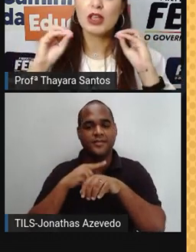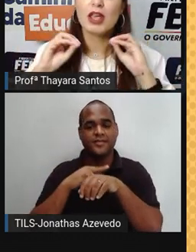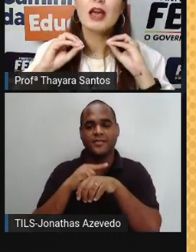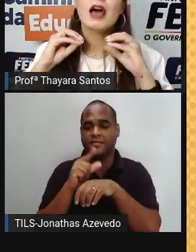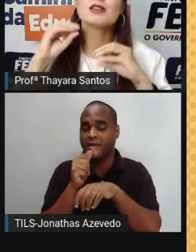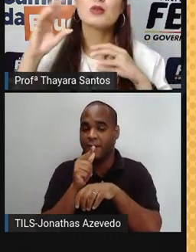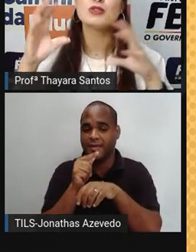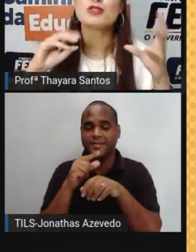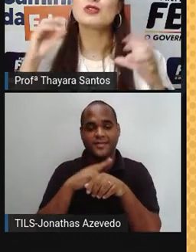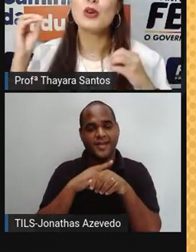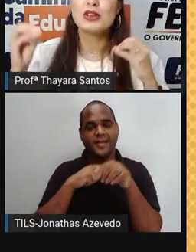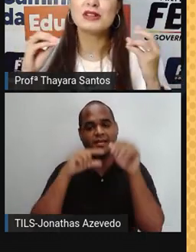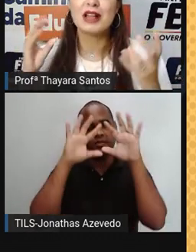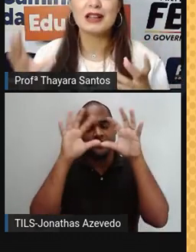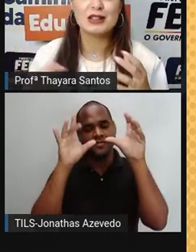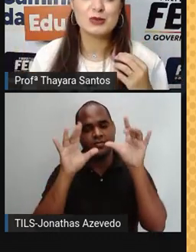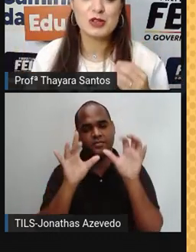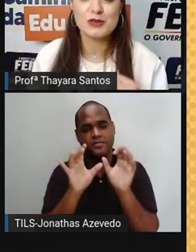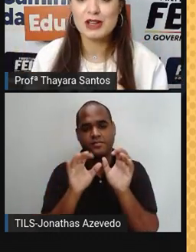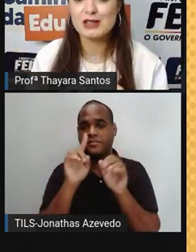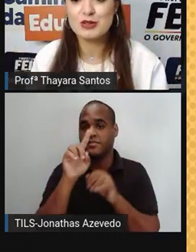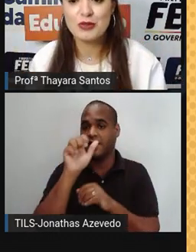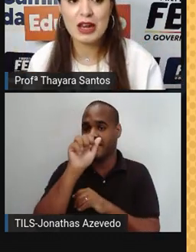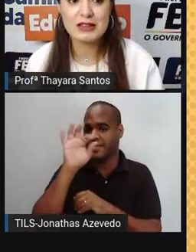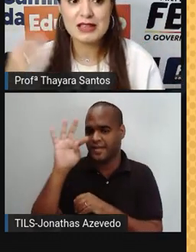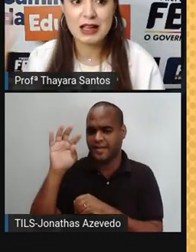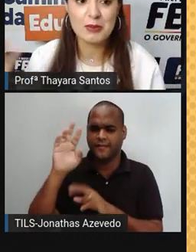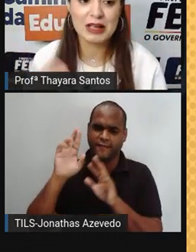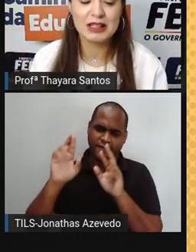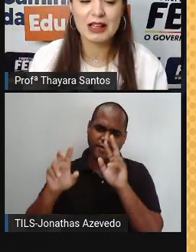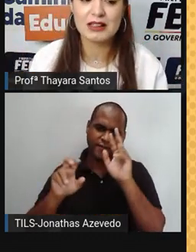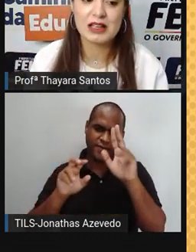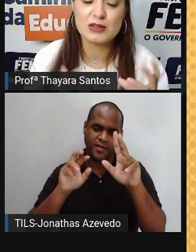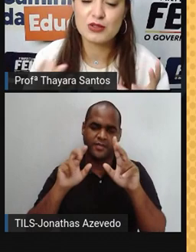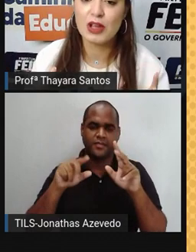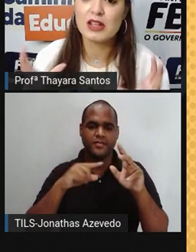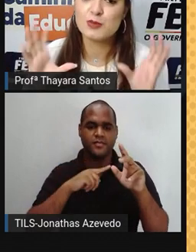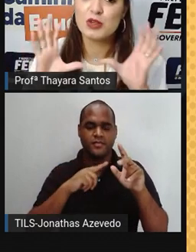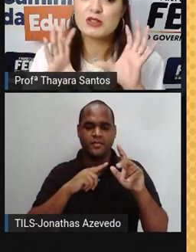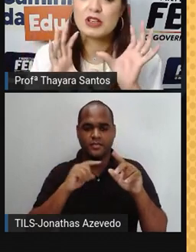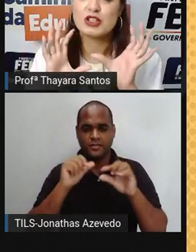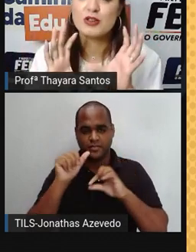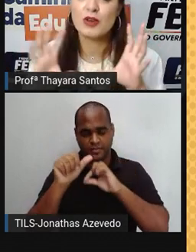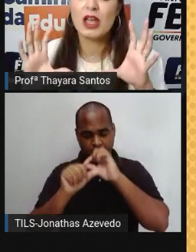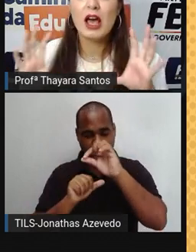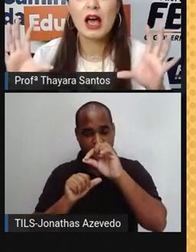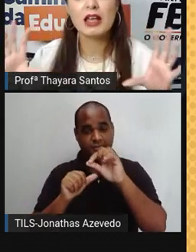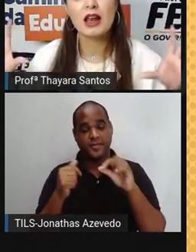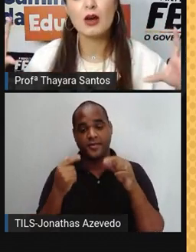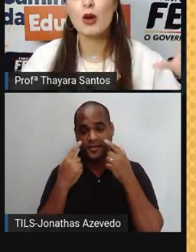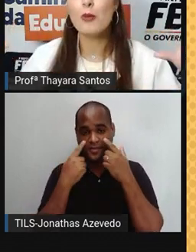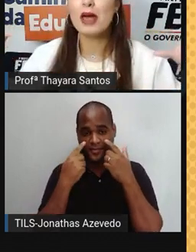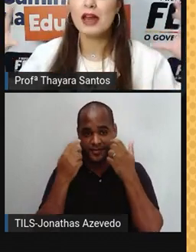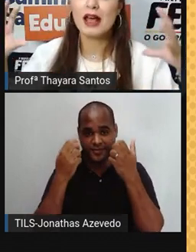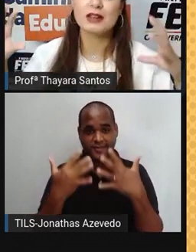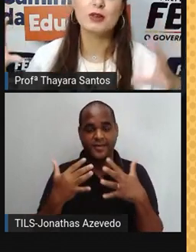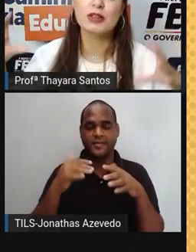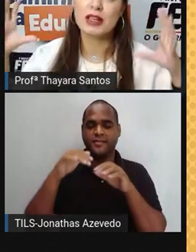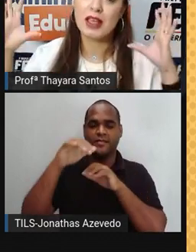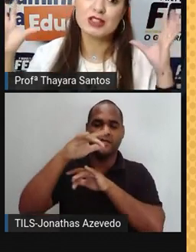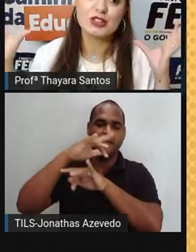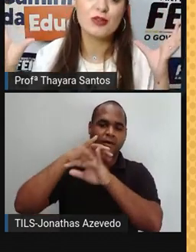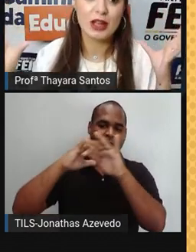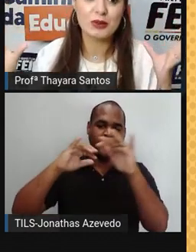só que as condições lá na atmosfera são diferentes da camada que ela tá são de parece por isso que a gente ver aquele aglomerado